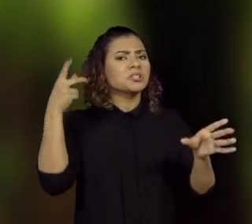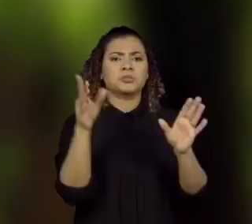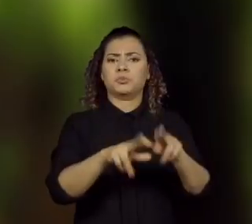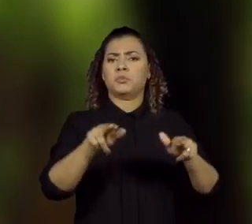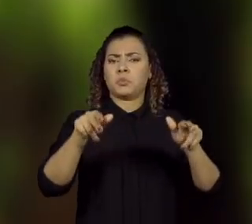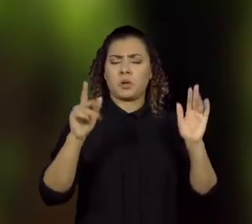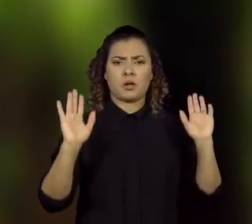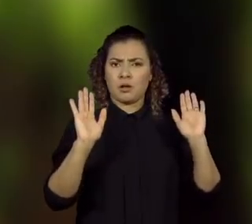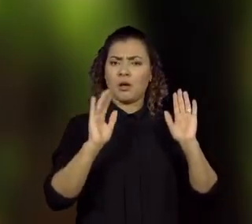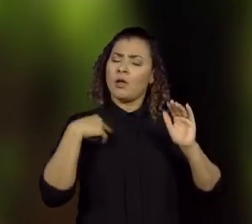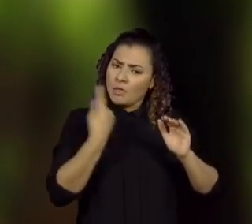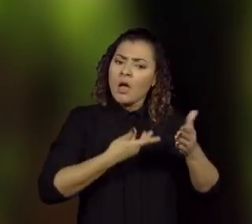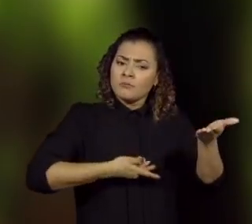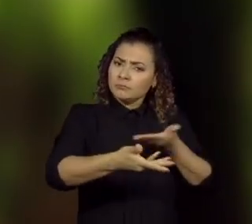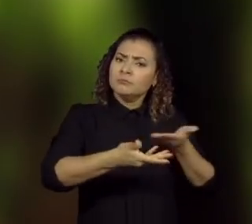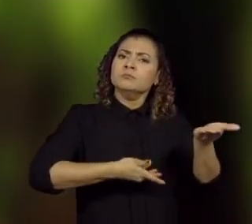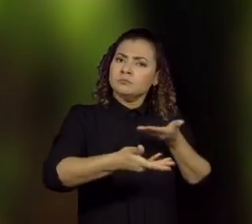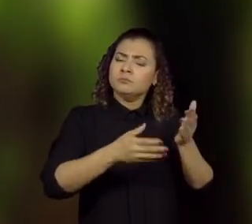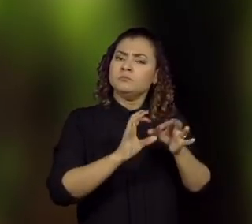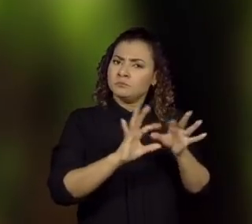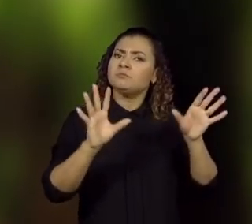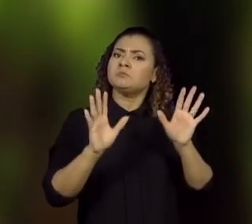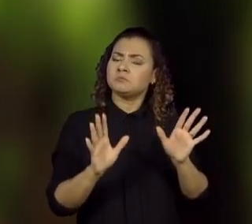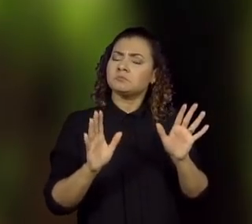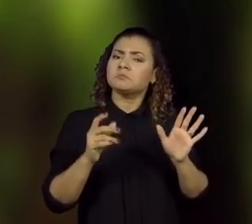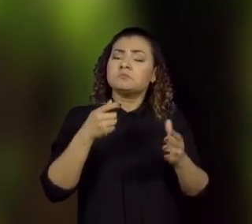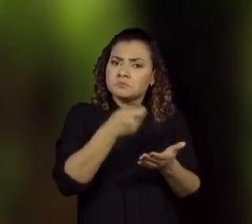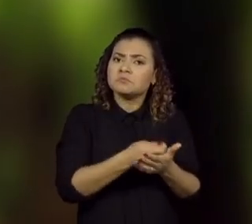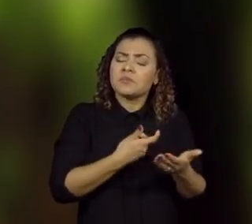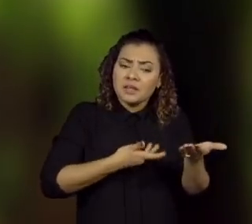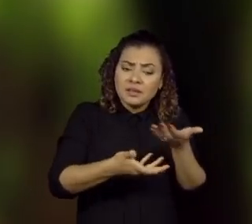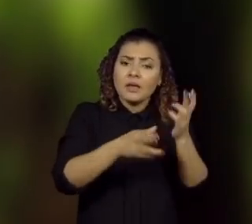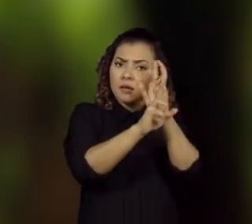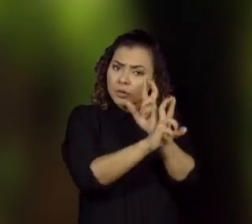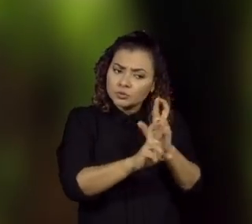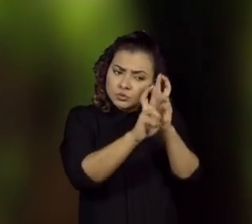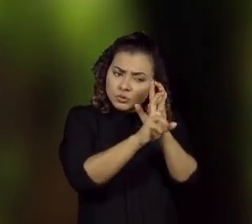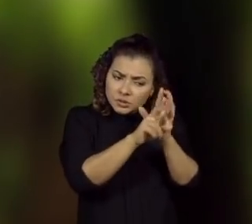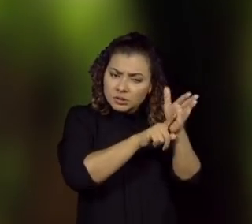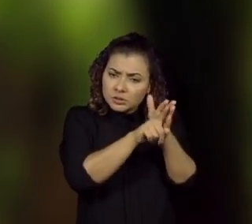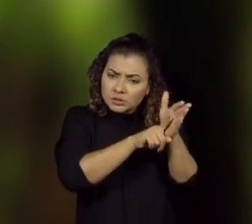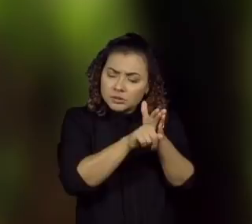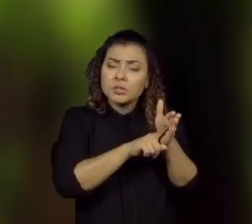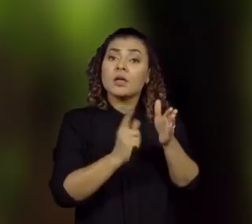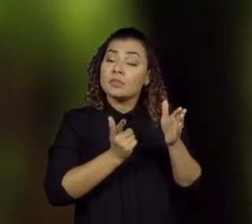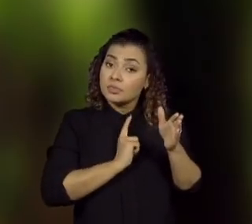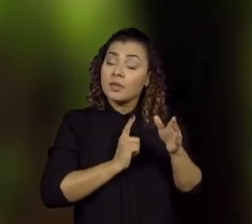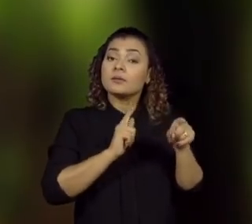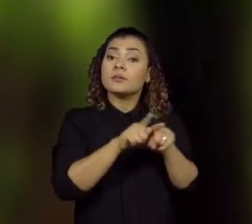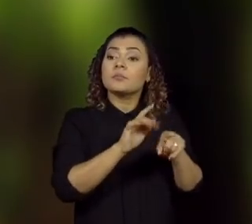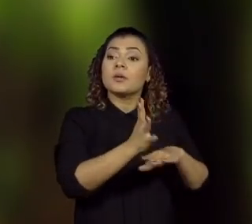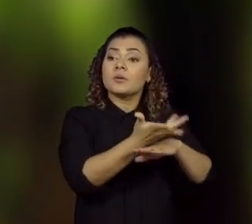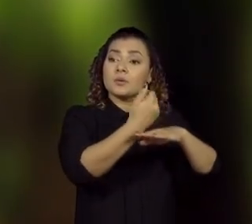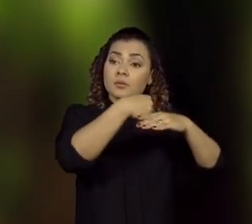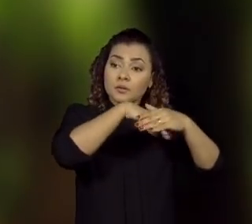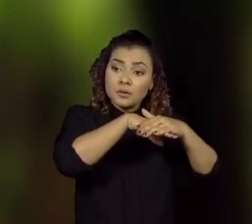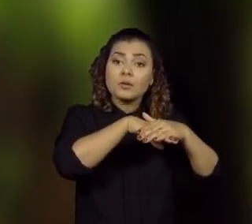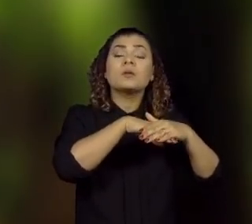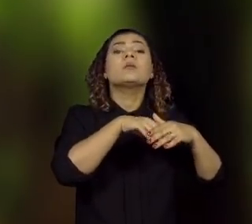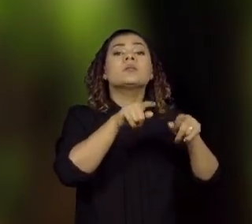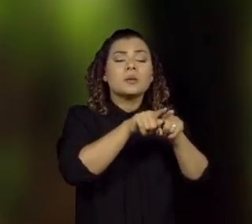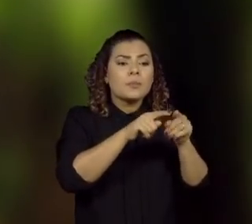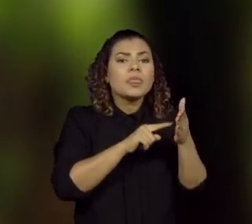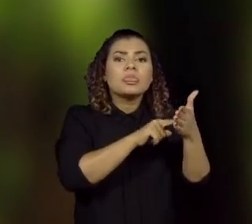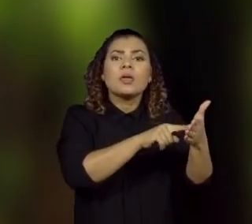indígenas e está aberto ao diálogo, que mantém um canal de auditoria onde recebe inclusive denúncias anônimas